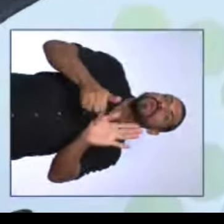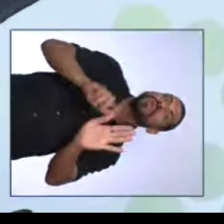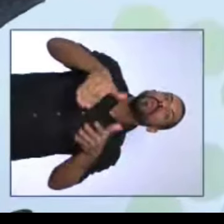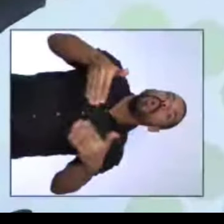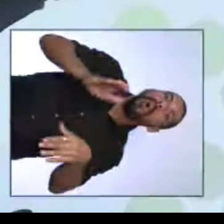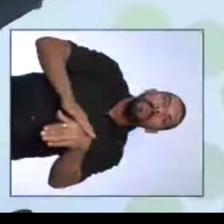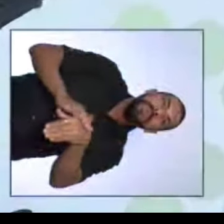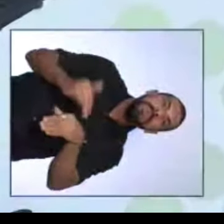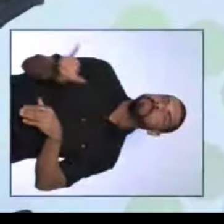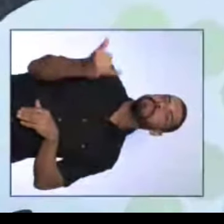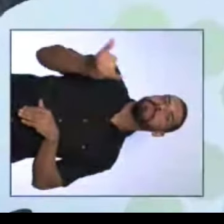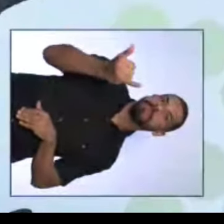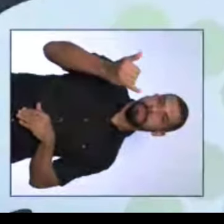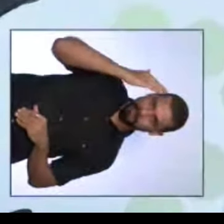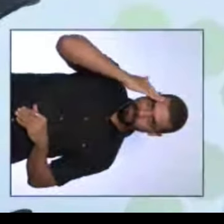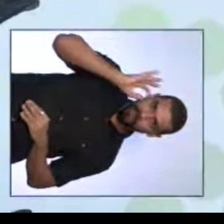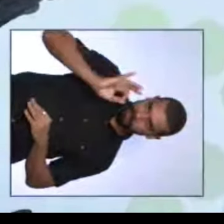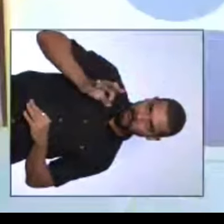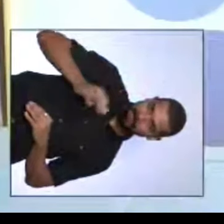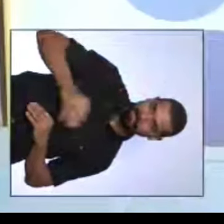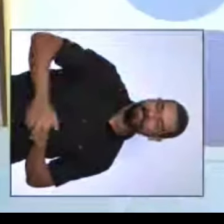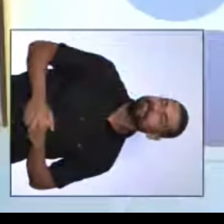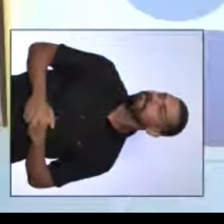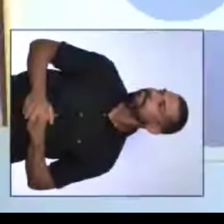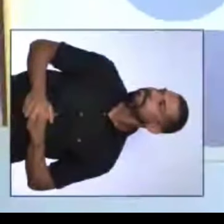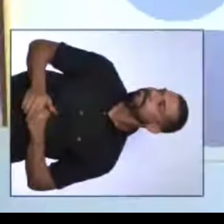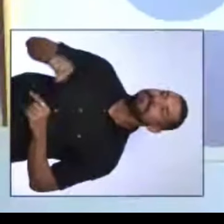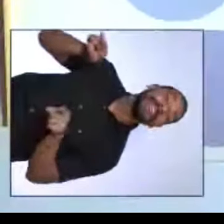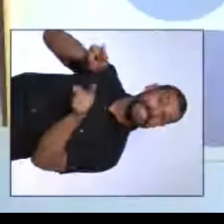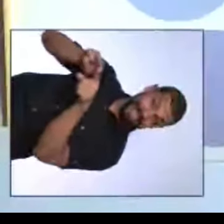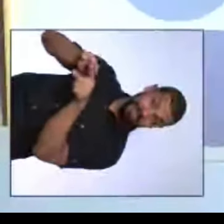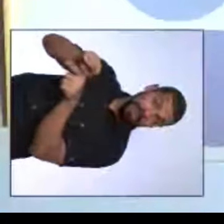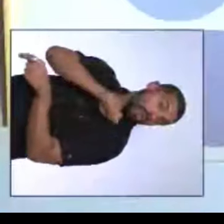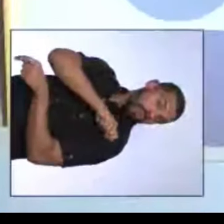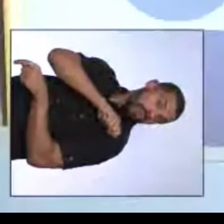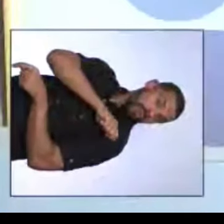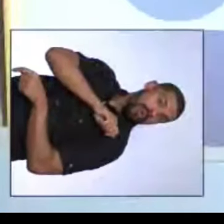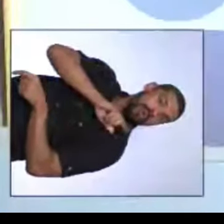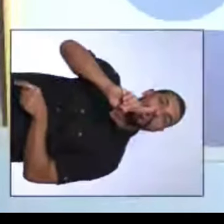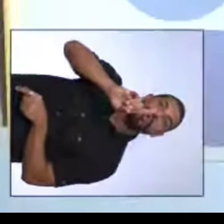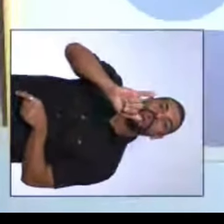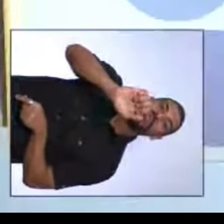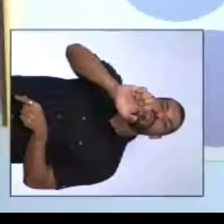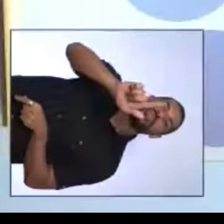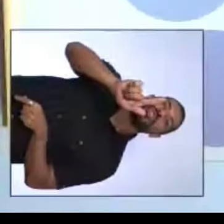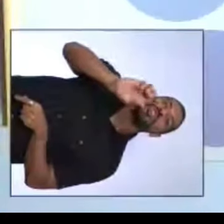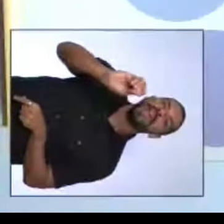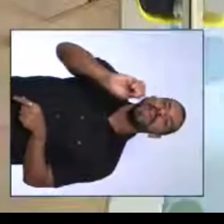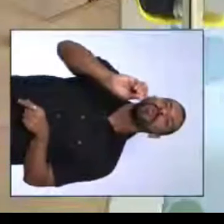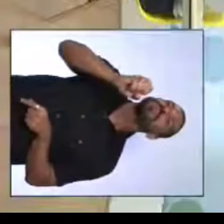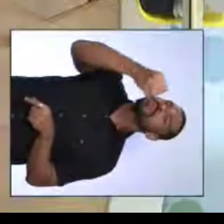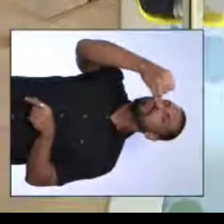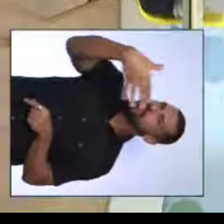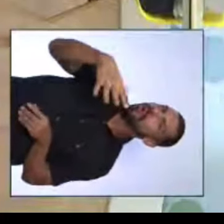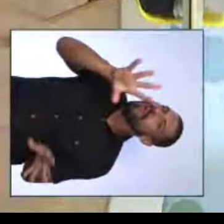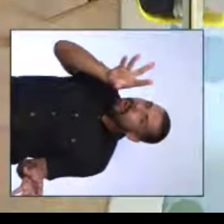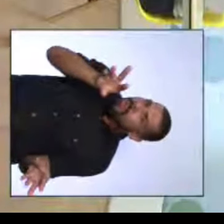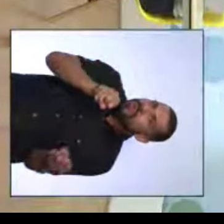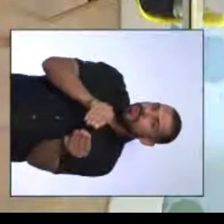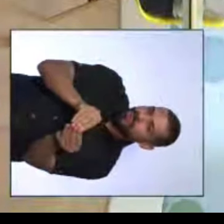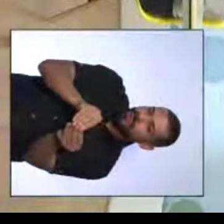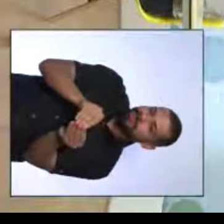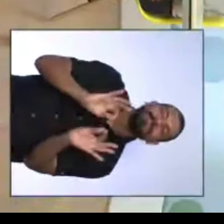continuarem a leitura dentro do jornal. Isso, o Diego aqui, inclusive, ele apontou que era um resumo. Correto. Sim, exatamente, é o correto.